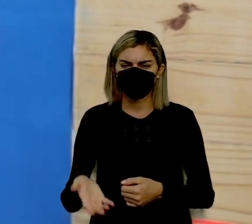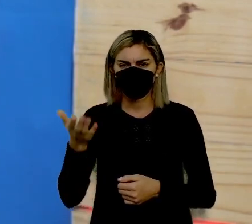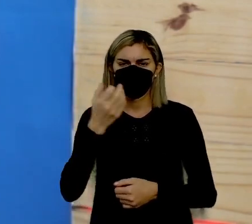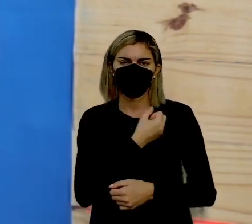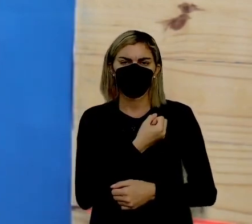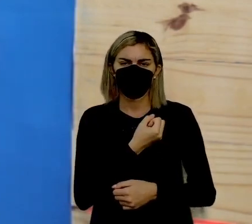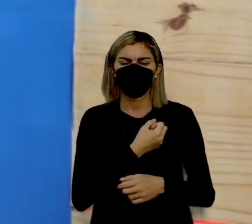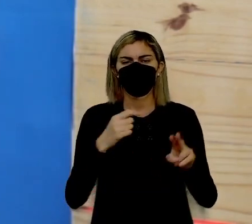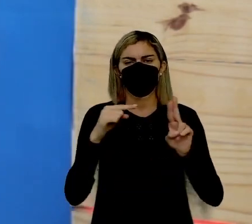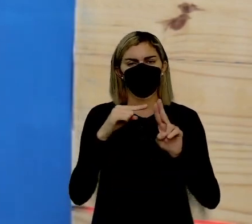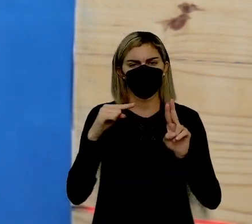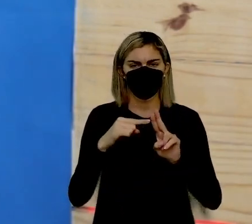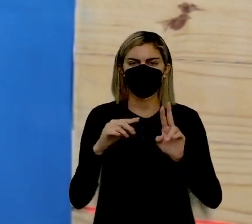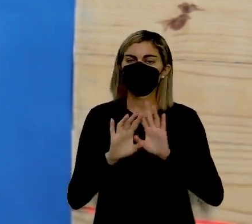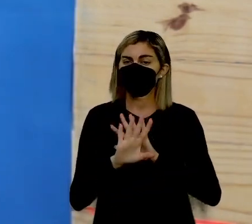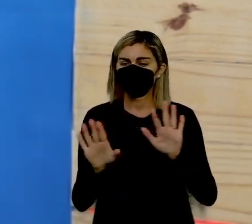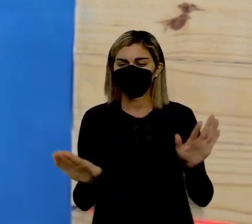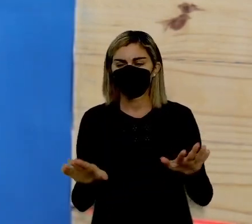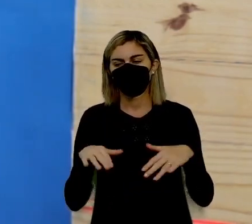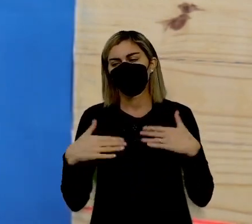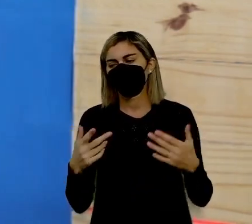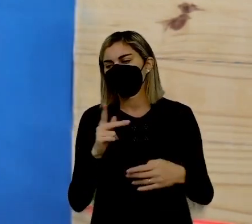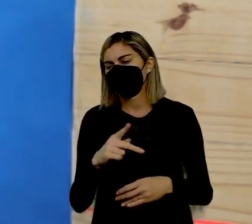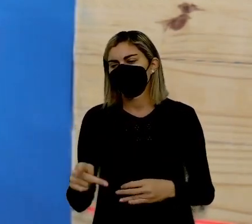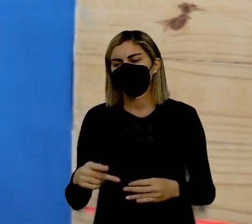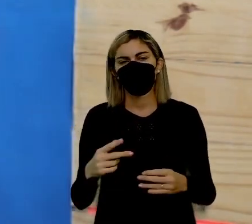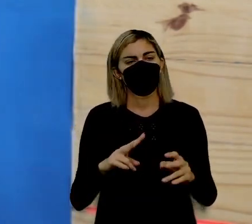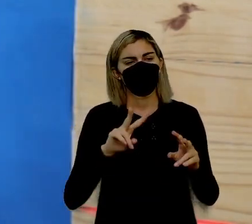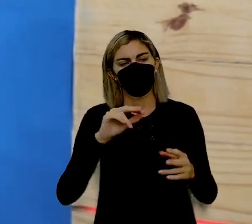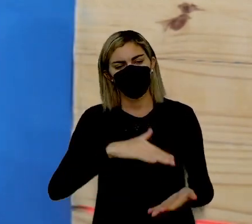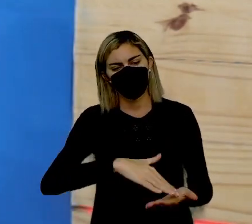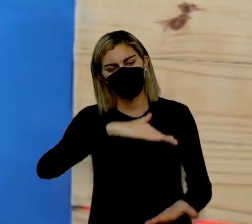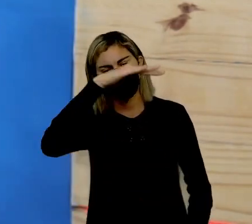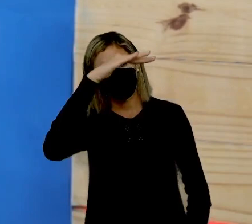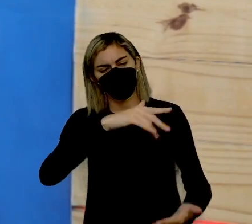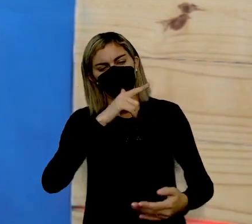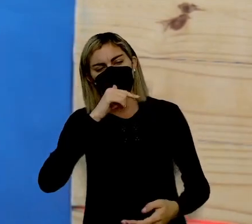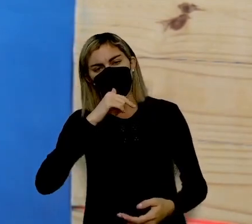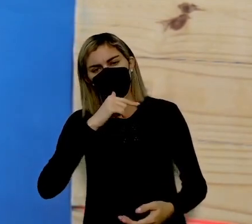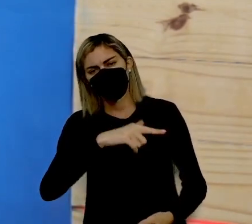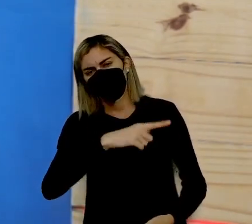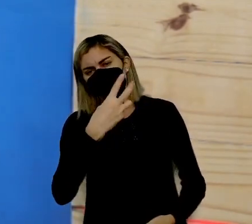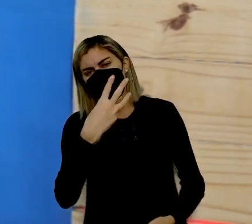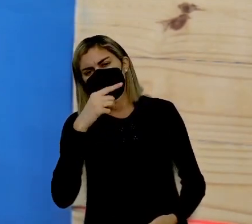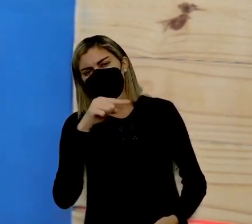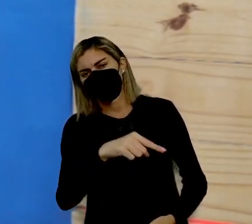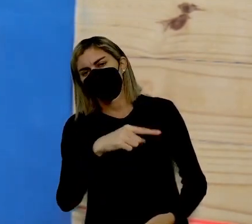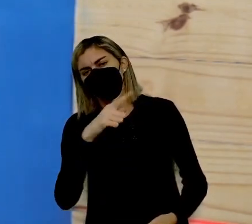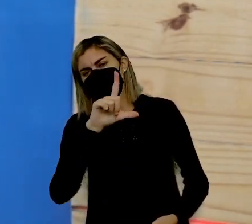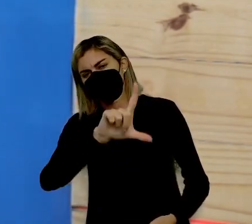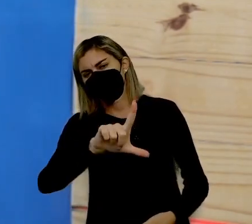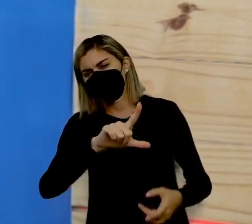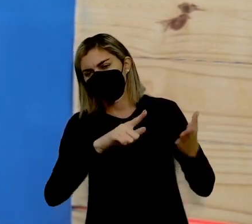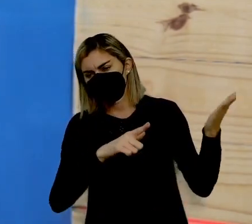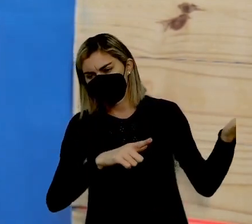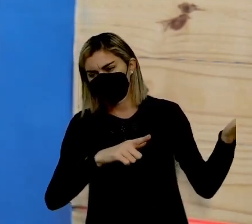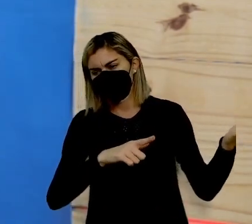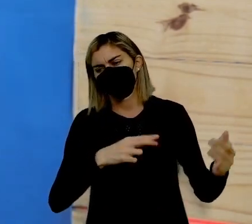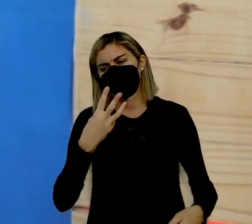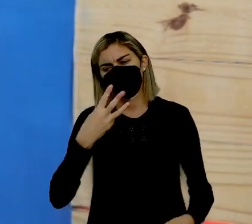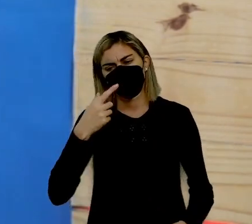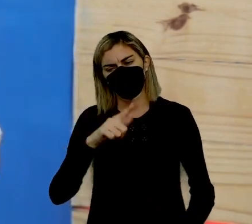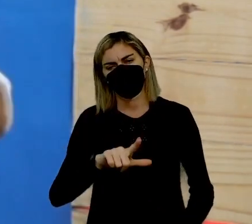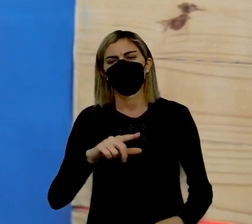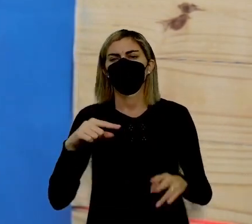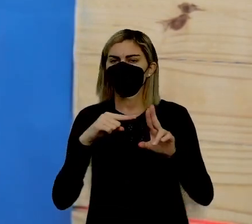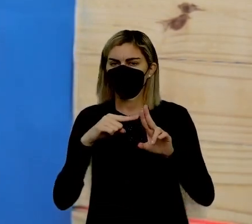e da unidade. Ei, professor, o volume daquela caixa d'água, 3.000 litros. Valor numérico, 3.000.